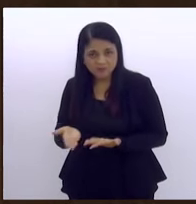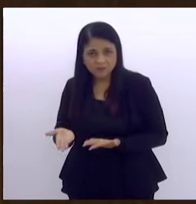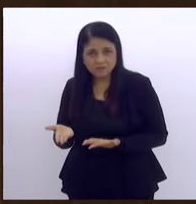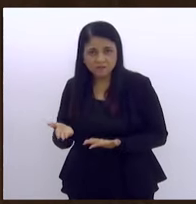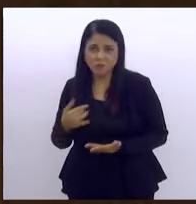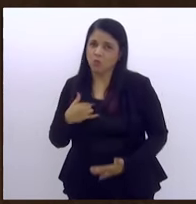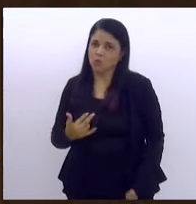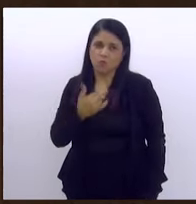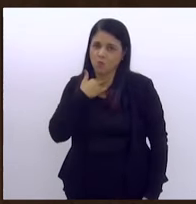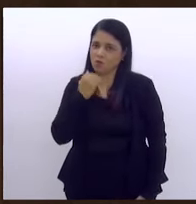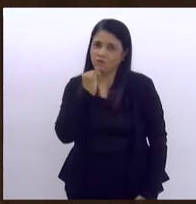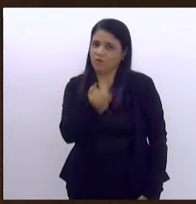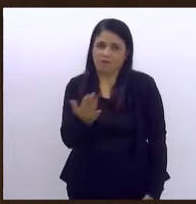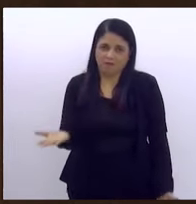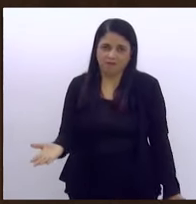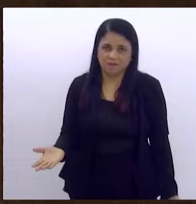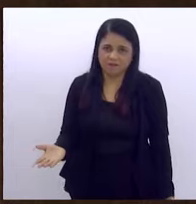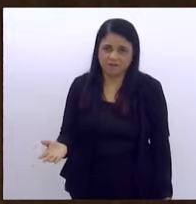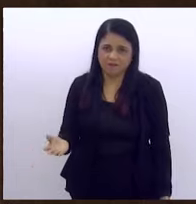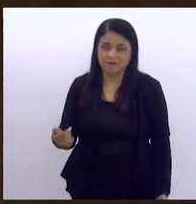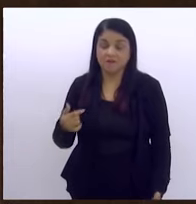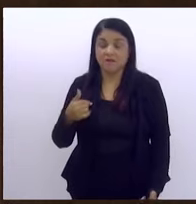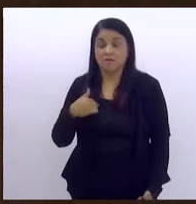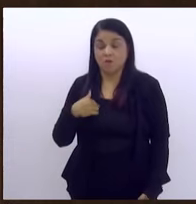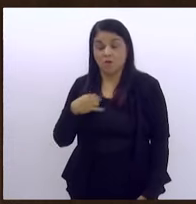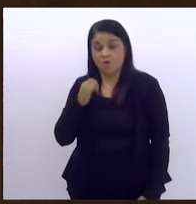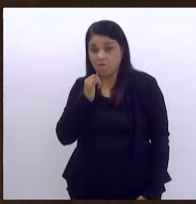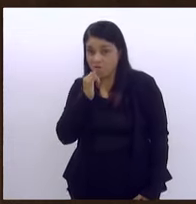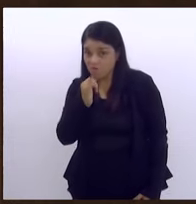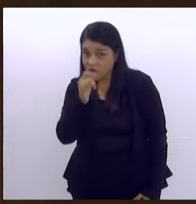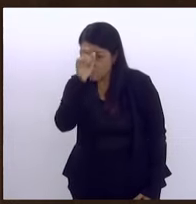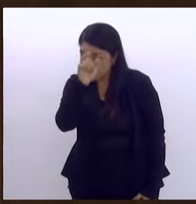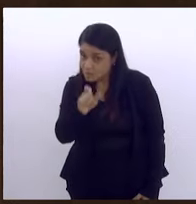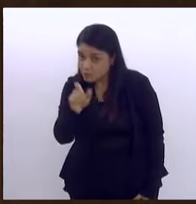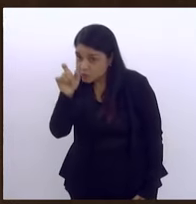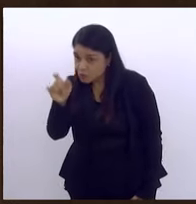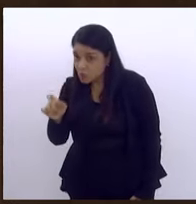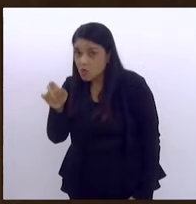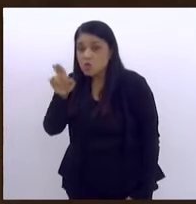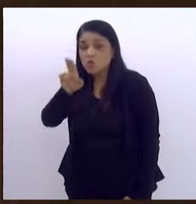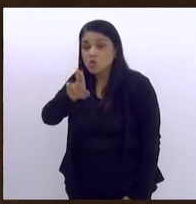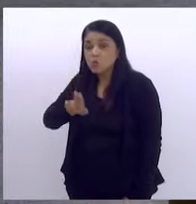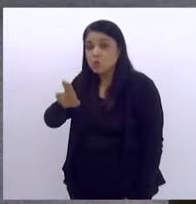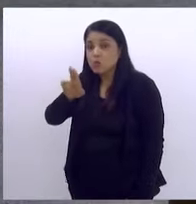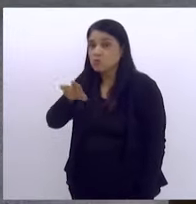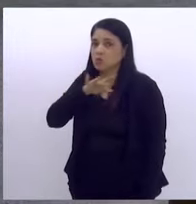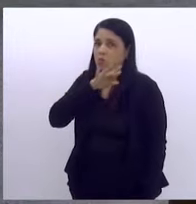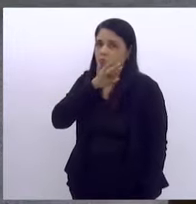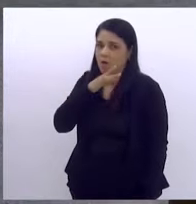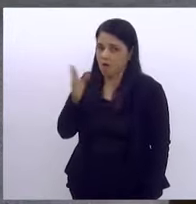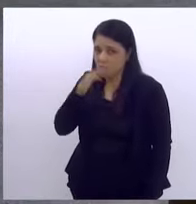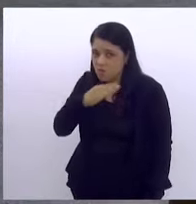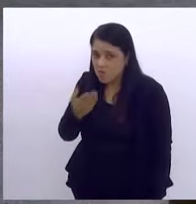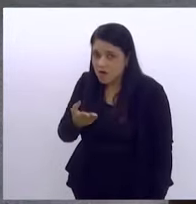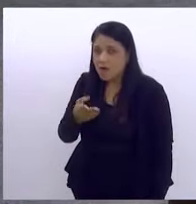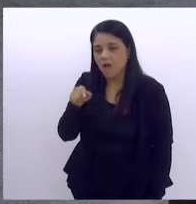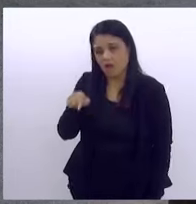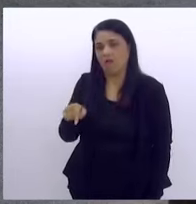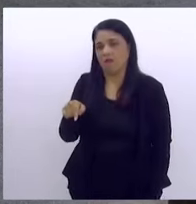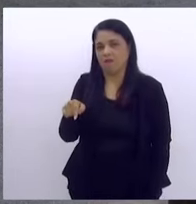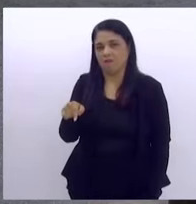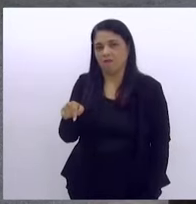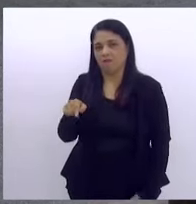posso dizer isso. Não é? Eu posso dizer que a pessoa que se instrumentaliza daquilo que é ruim, ela sim causa o mal. Por isso,